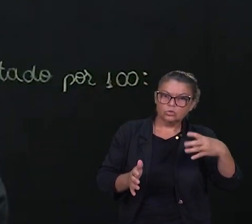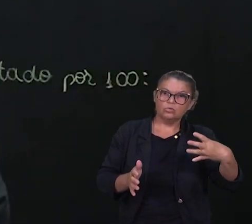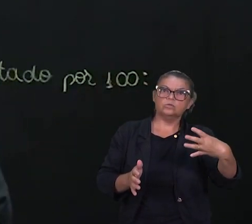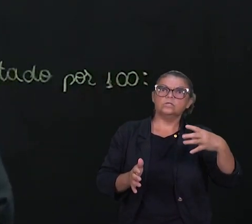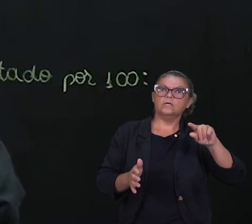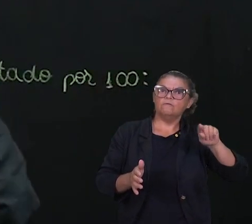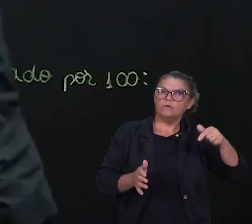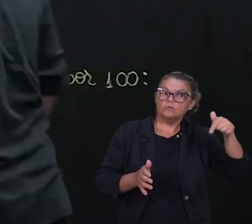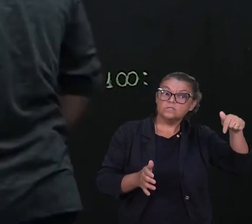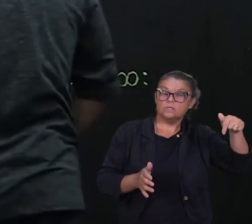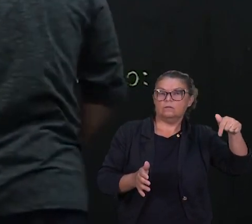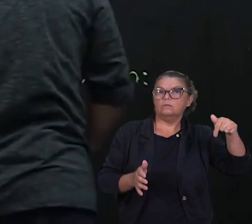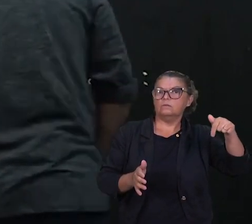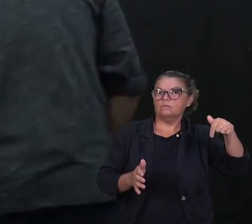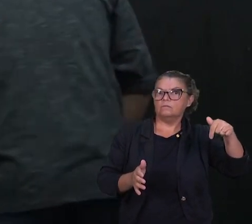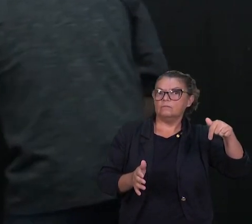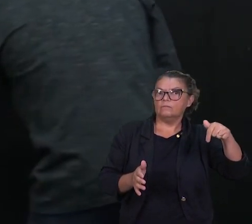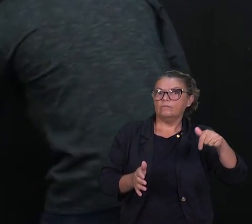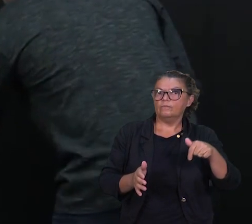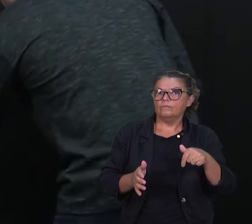14,7.